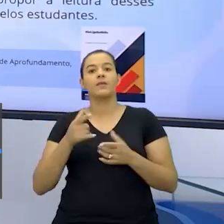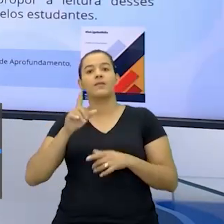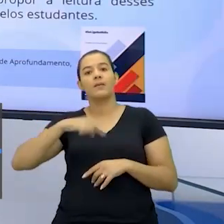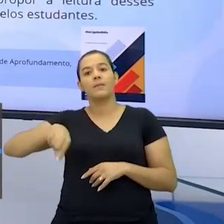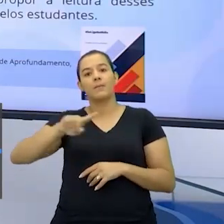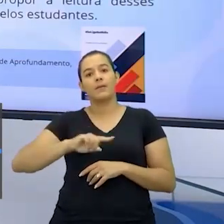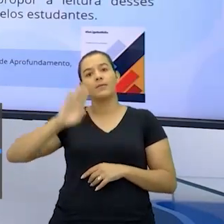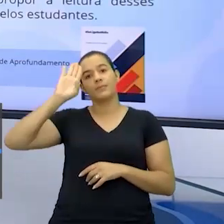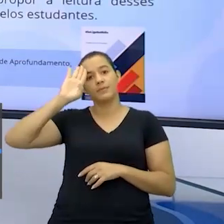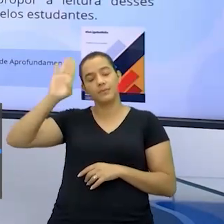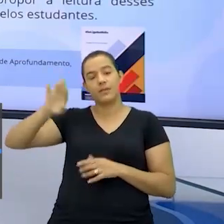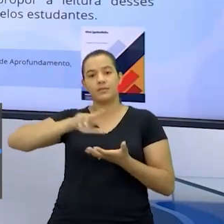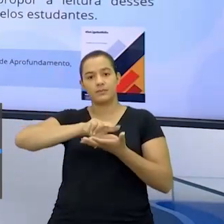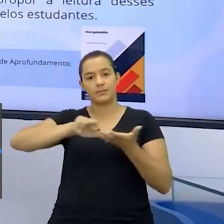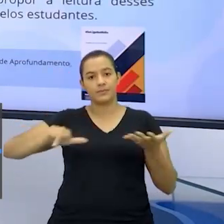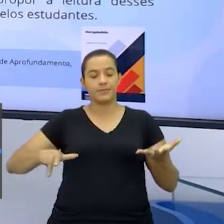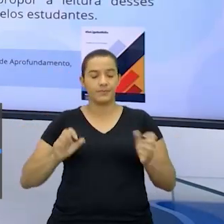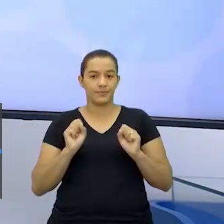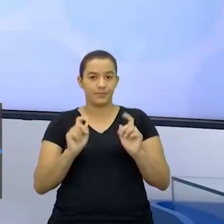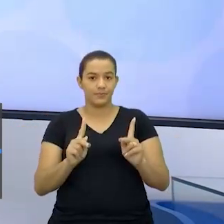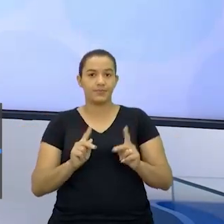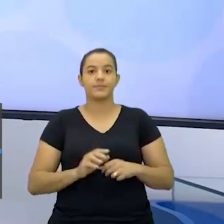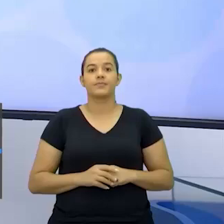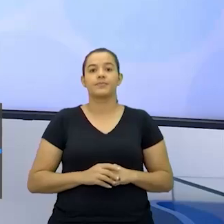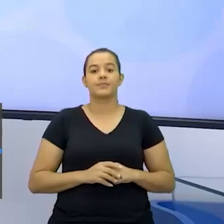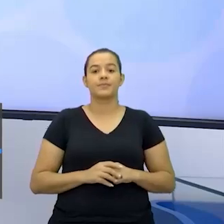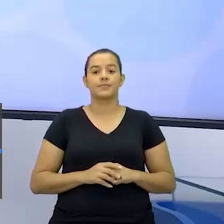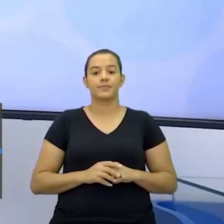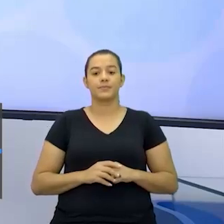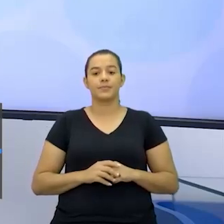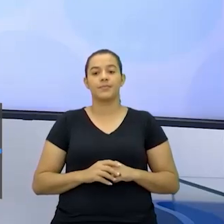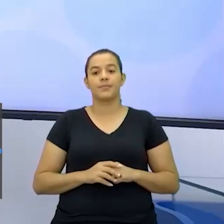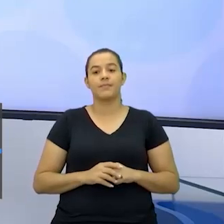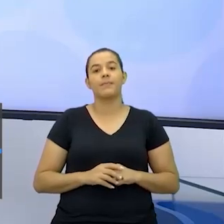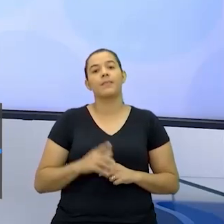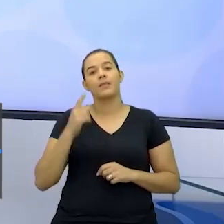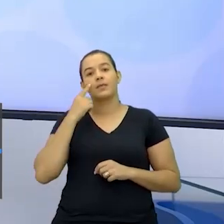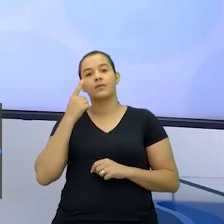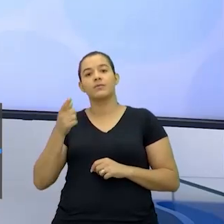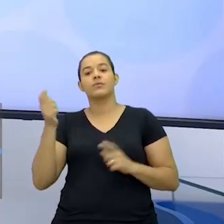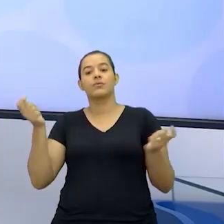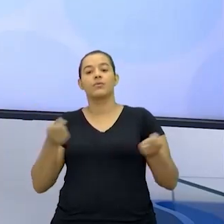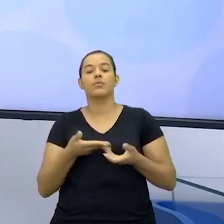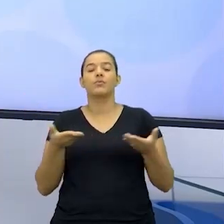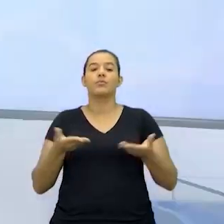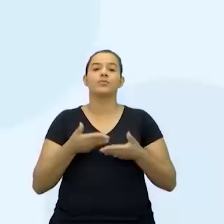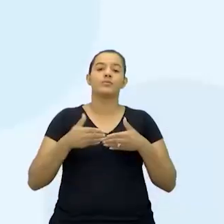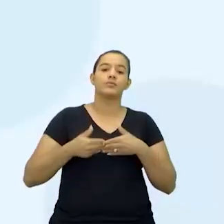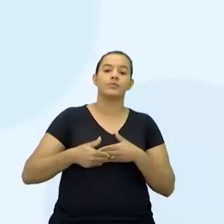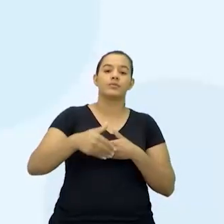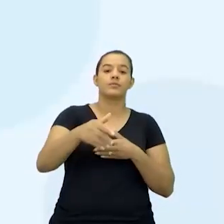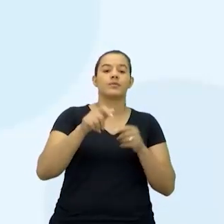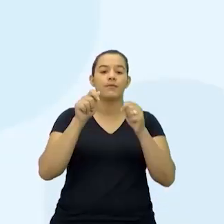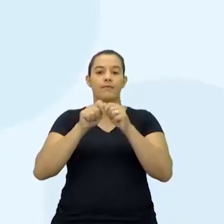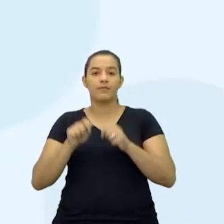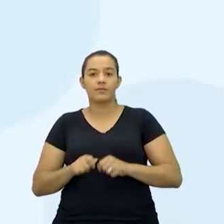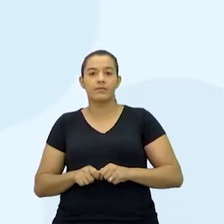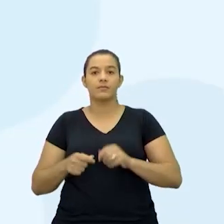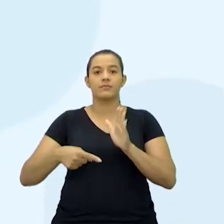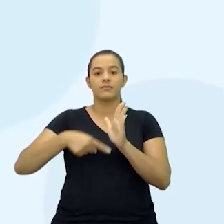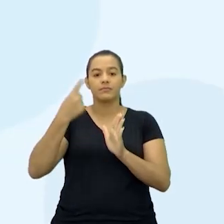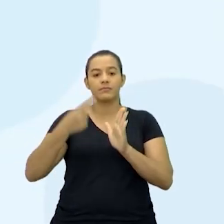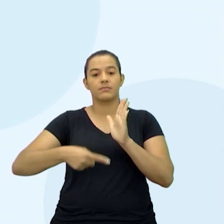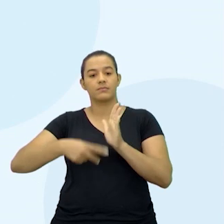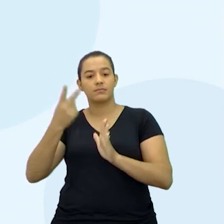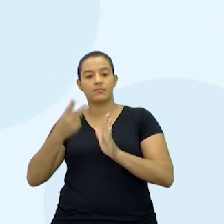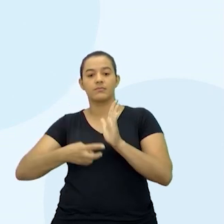principais, vamos falar sobre isso, tá certo? Então, sumariamente, o que fizemos ao longo deste observatório nas primeiras aulas, a